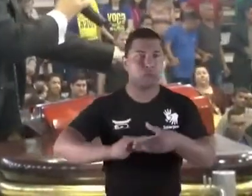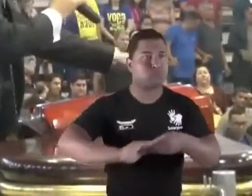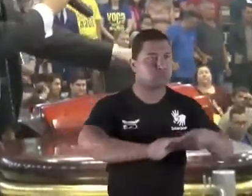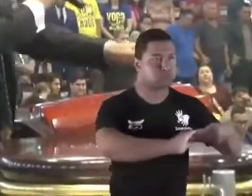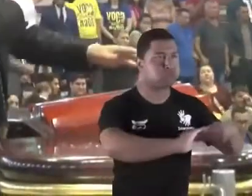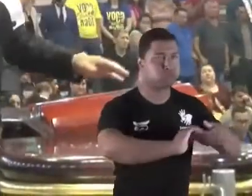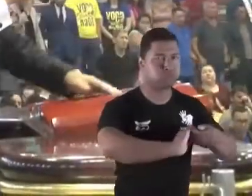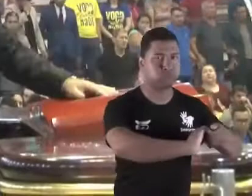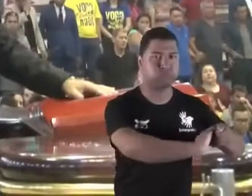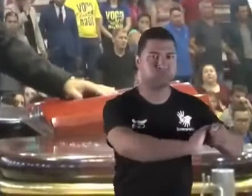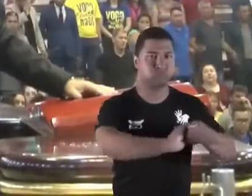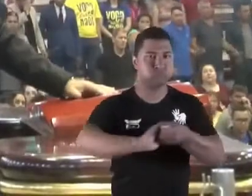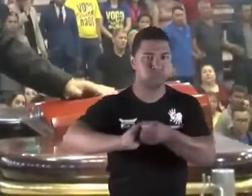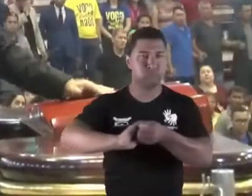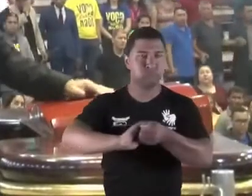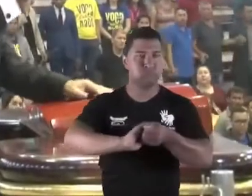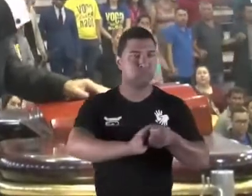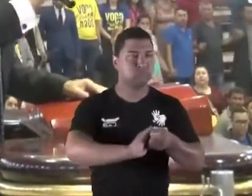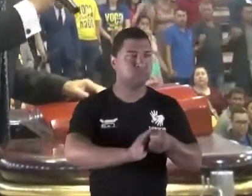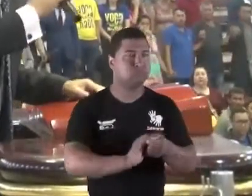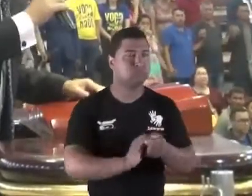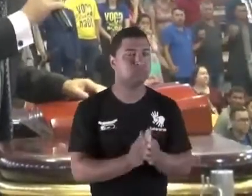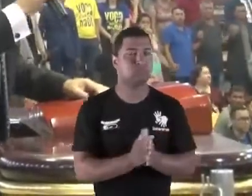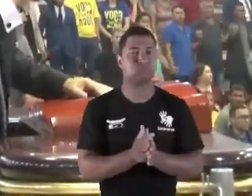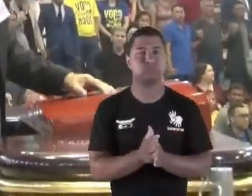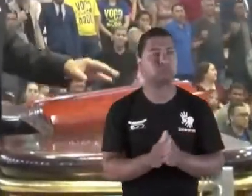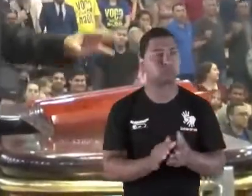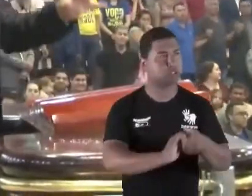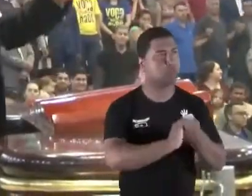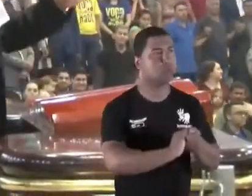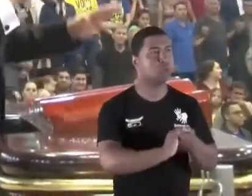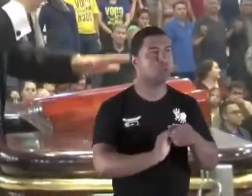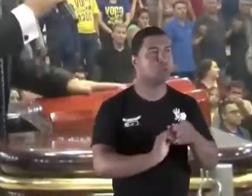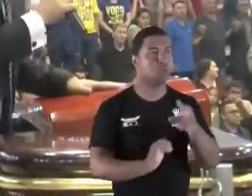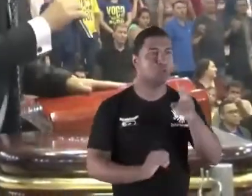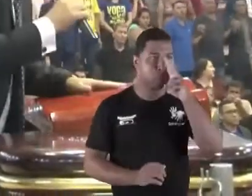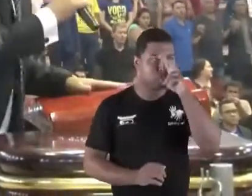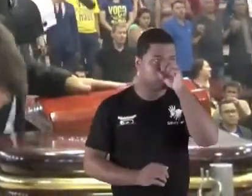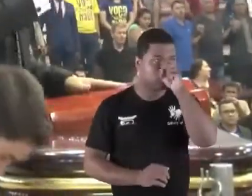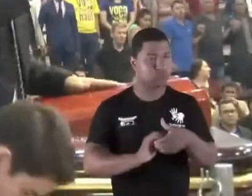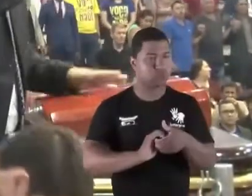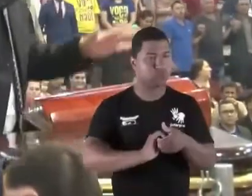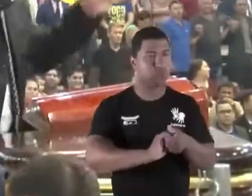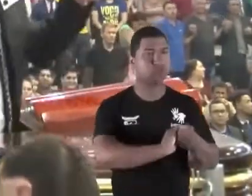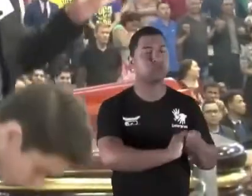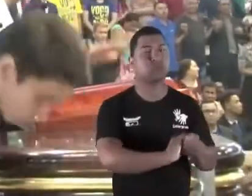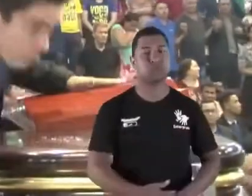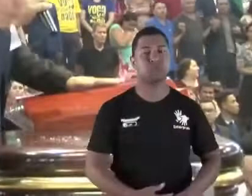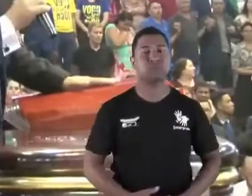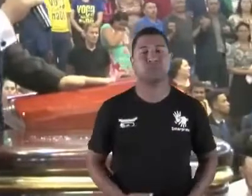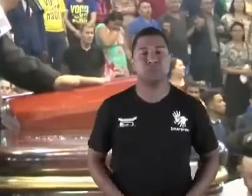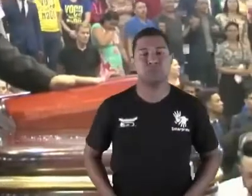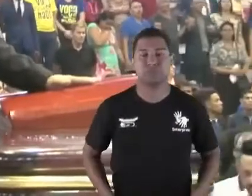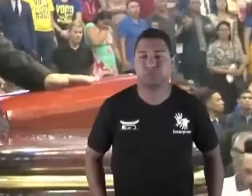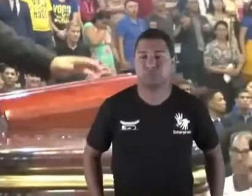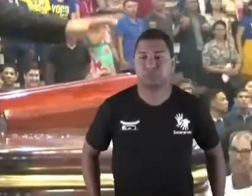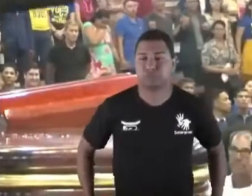mão um do outro aqui. Segure. Segure.